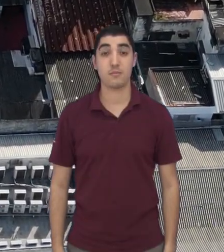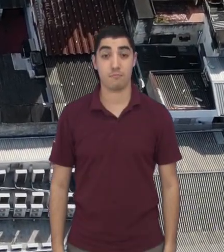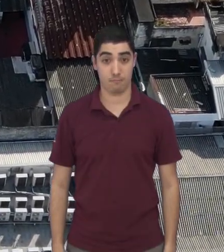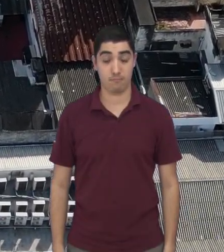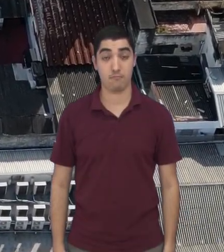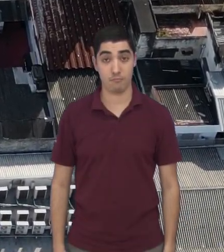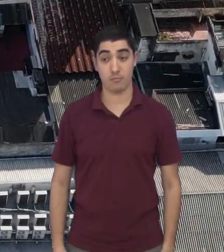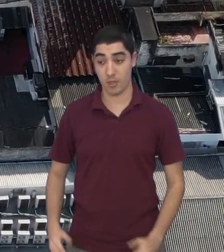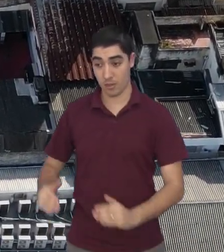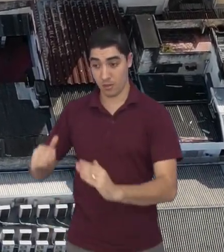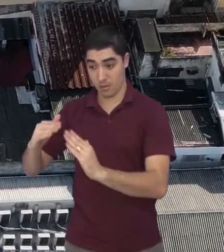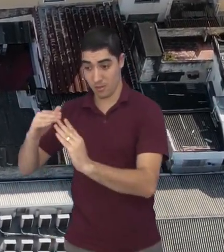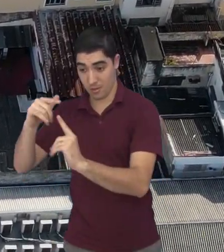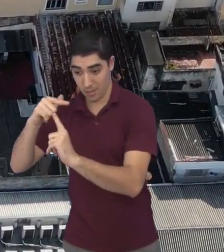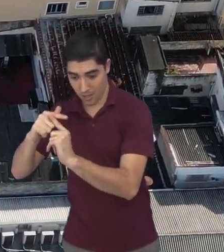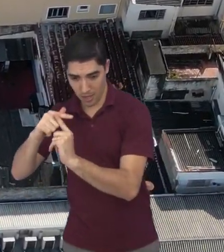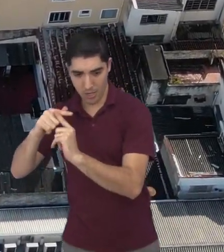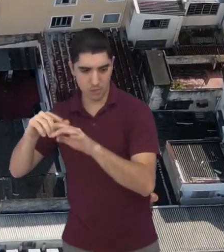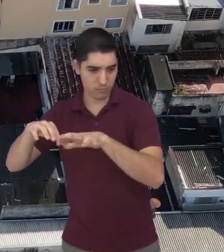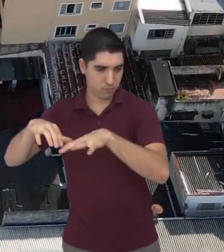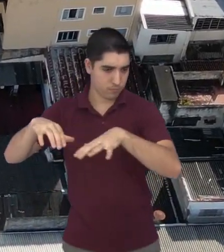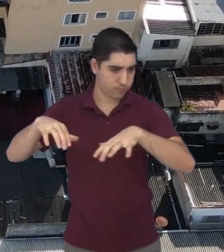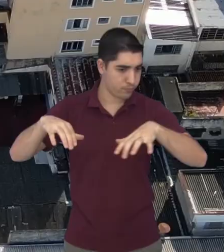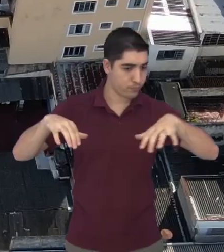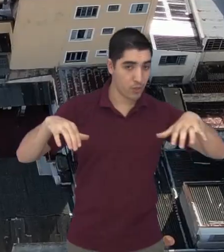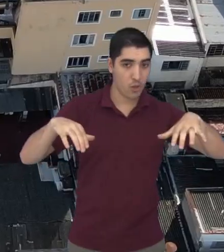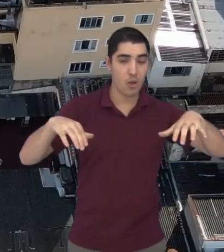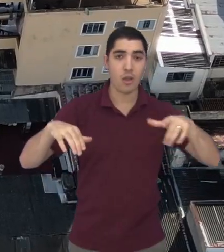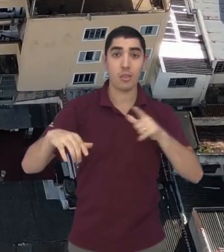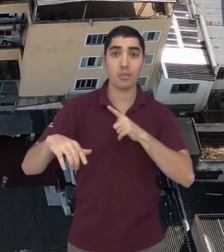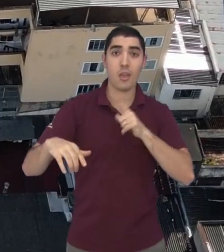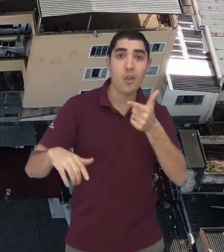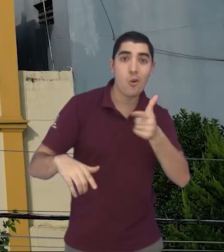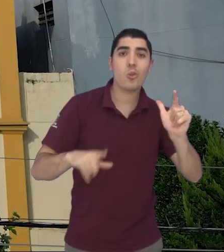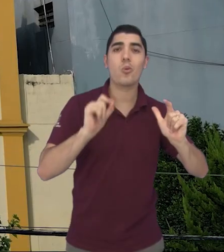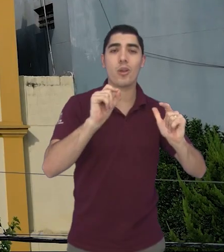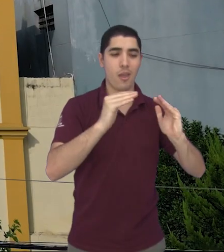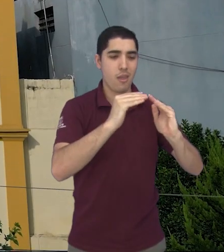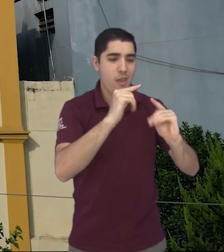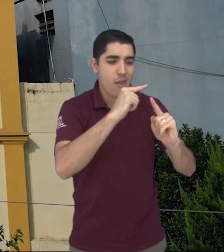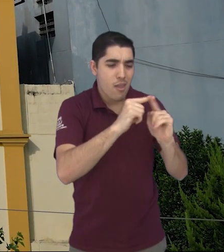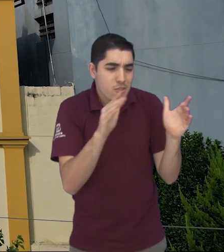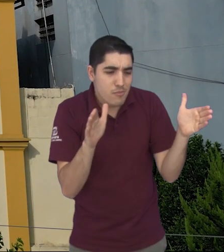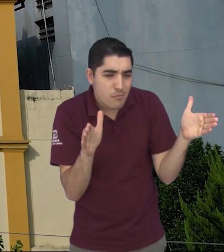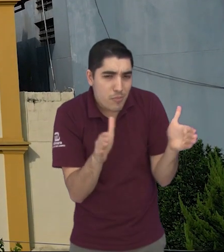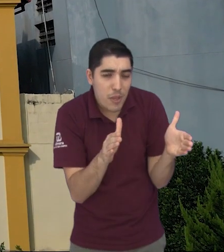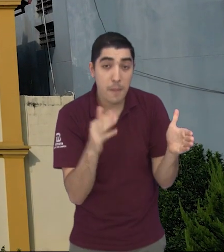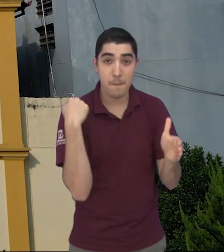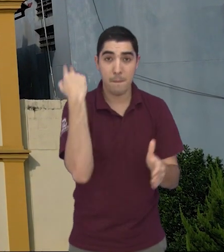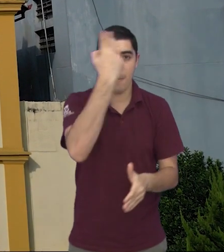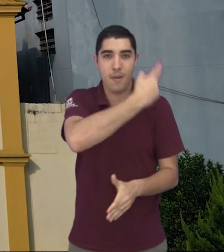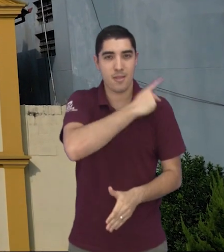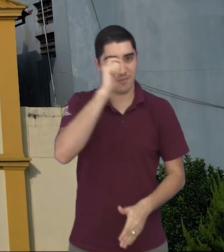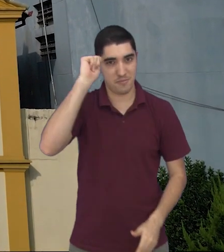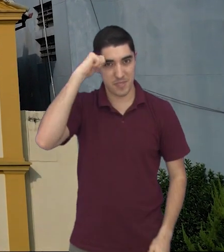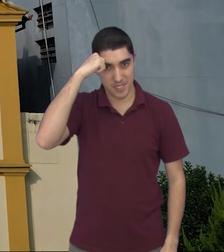Separadas por algumas ruas de distância, encontramos a antiga Capela Nossa Senhora de Aparecida.